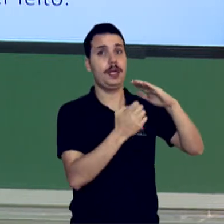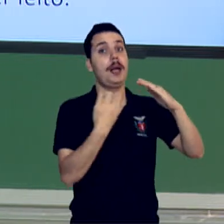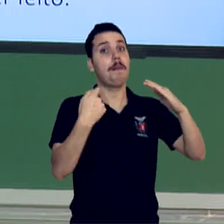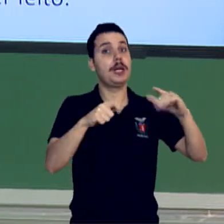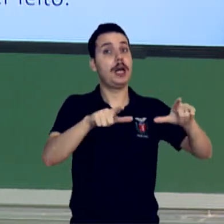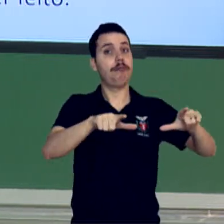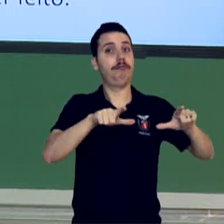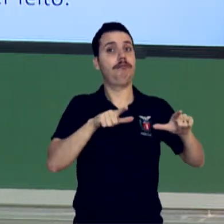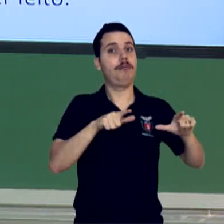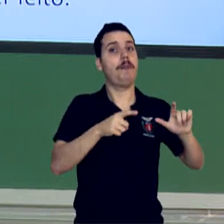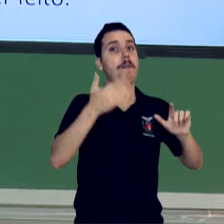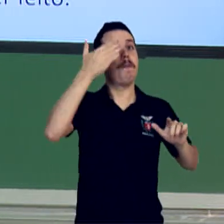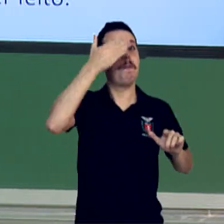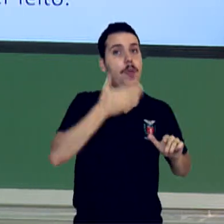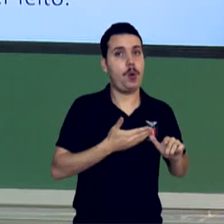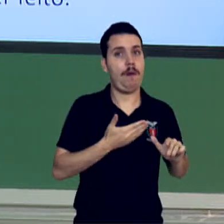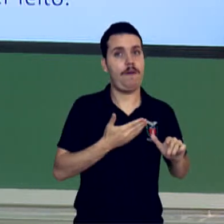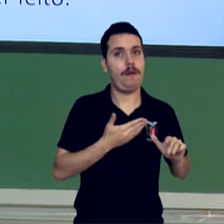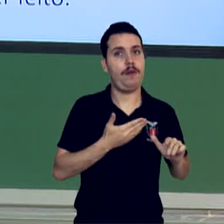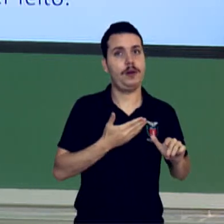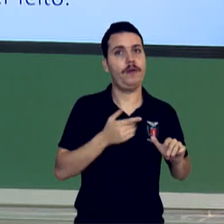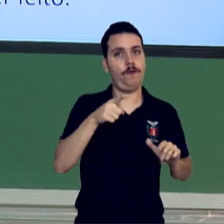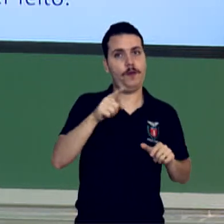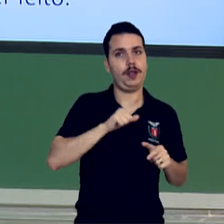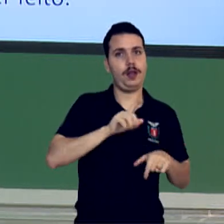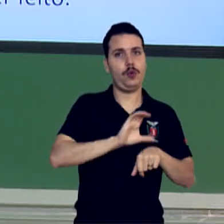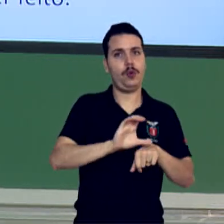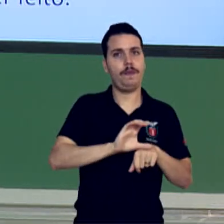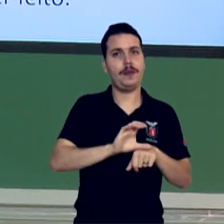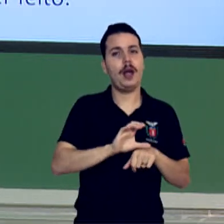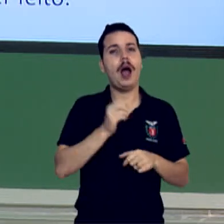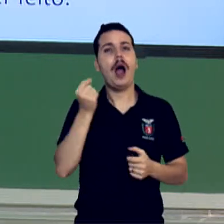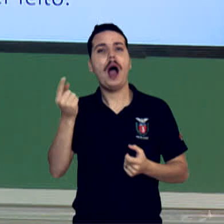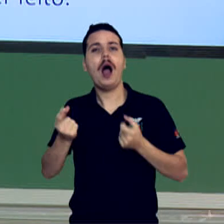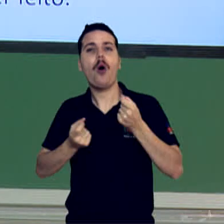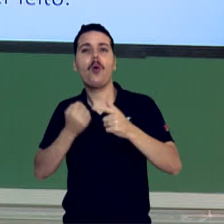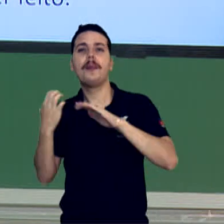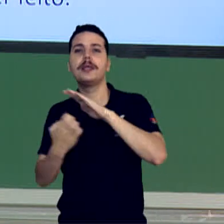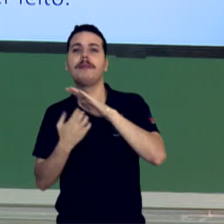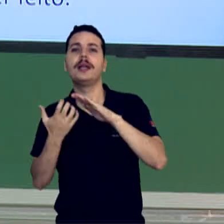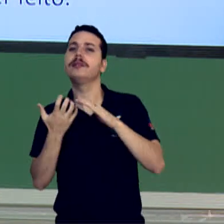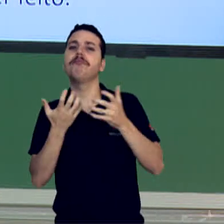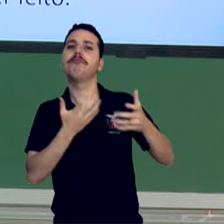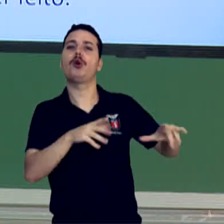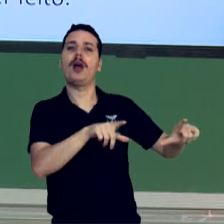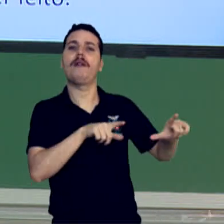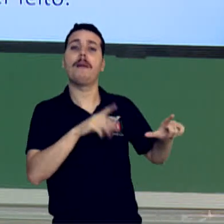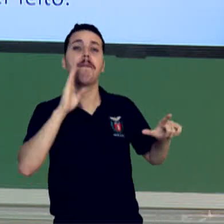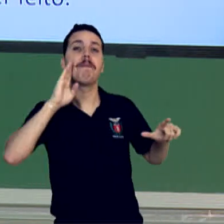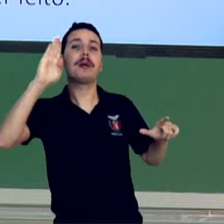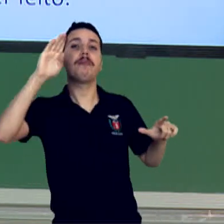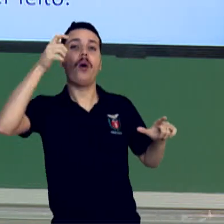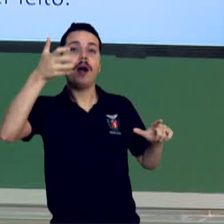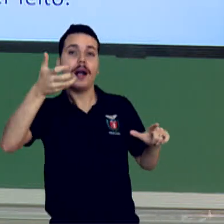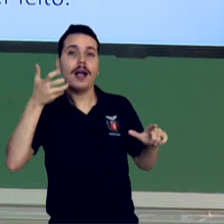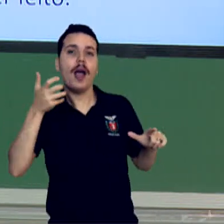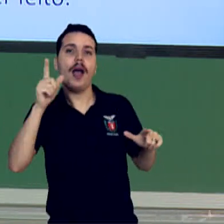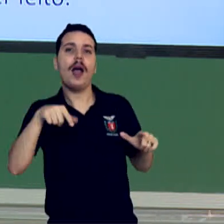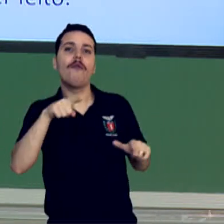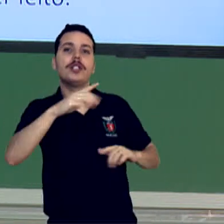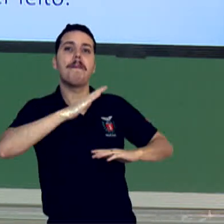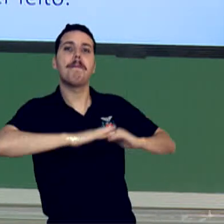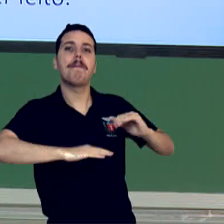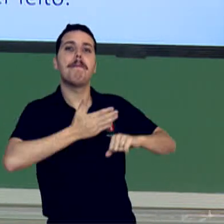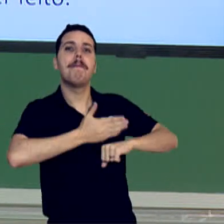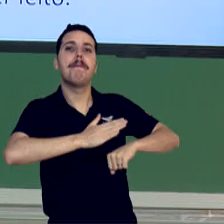teve. Outras empresas vão exigir muito mais do que isso, vão exigir a sua prática. Então, se você coloca no seu currículo